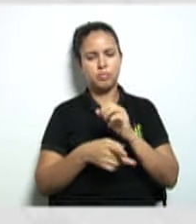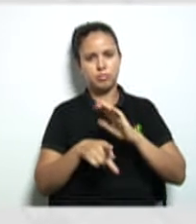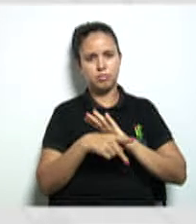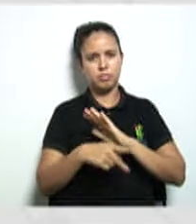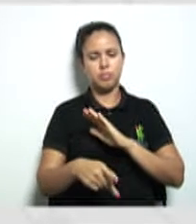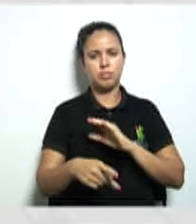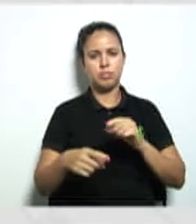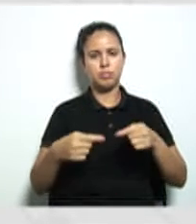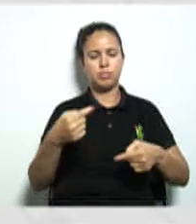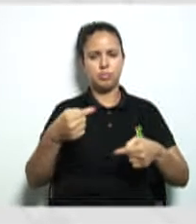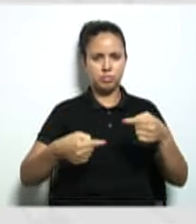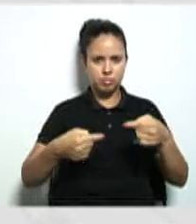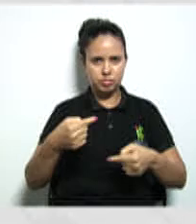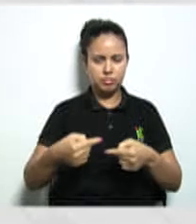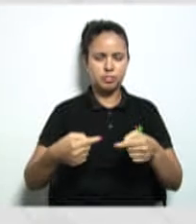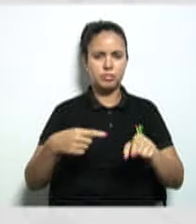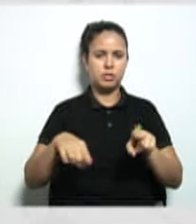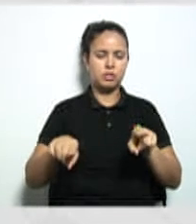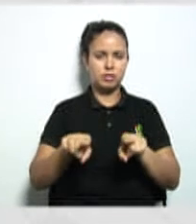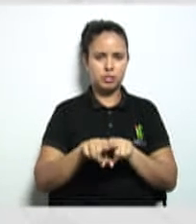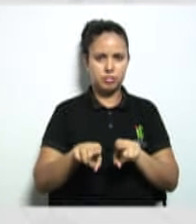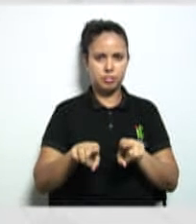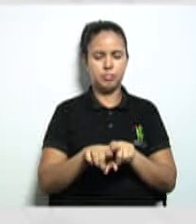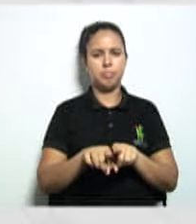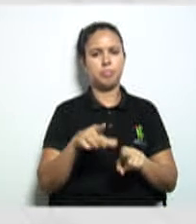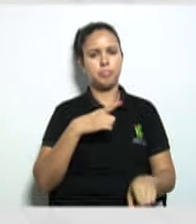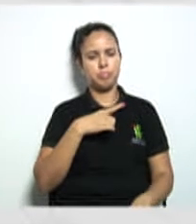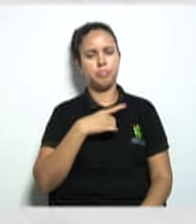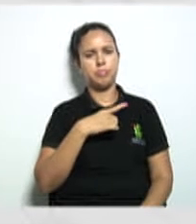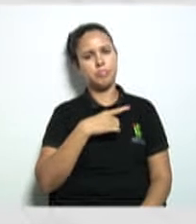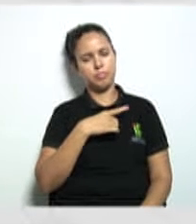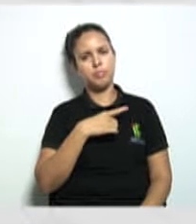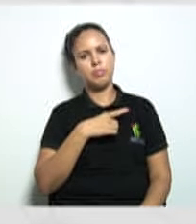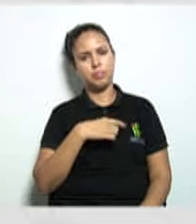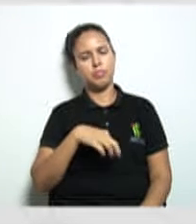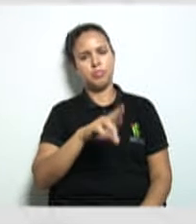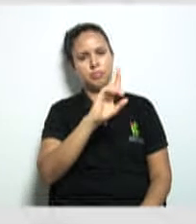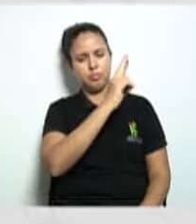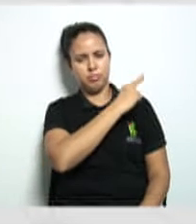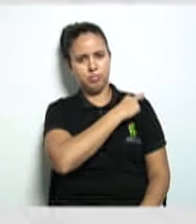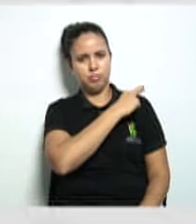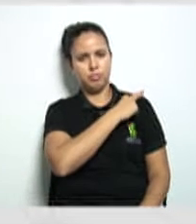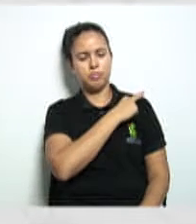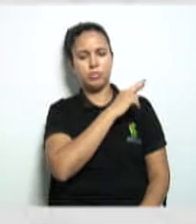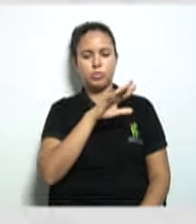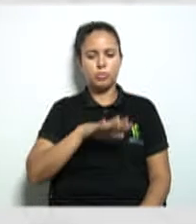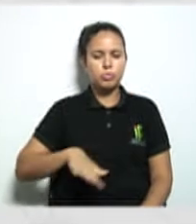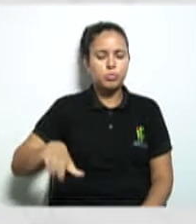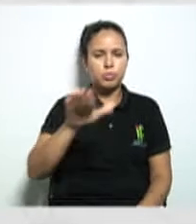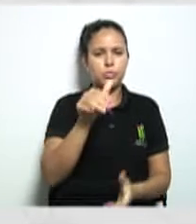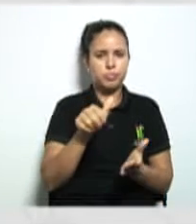que pressupõem a atuação responsável de todos os membros.